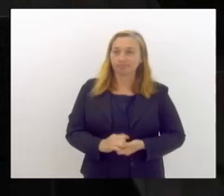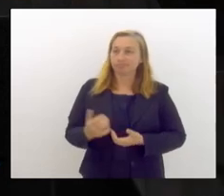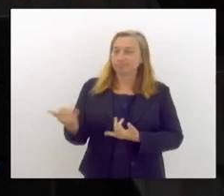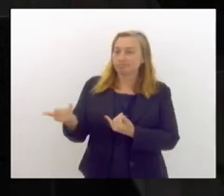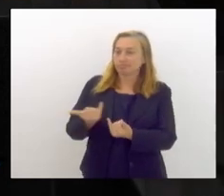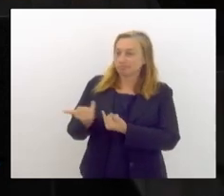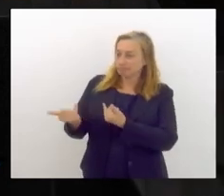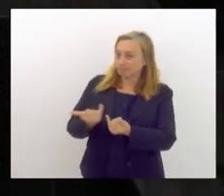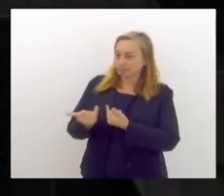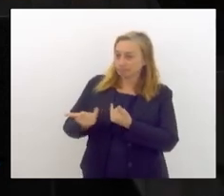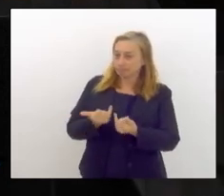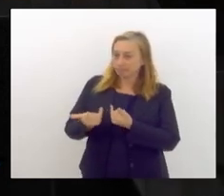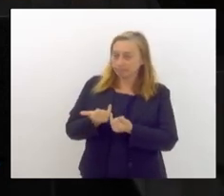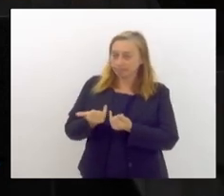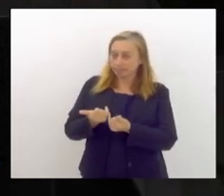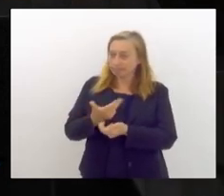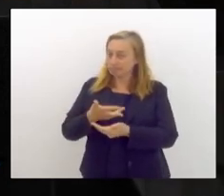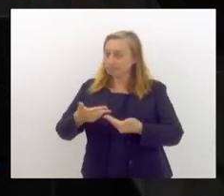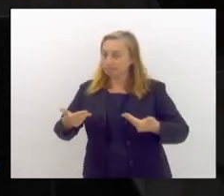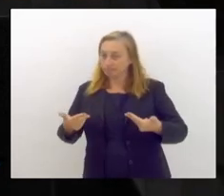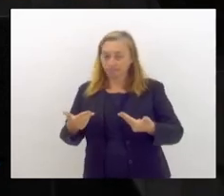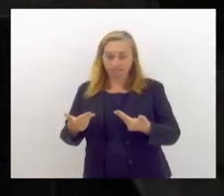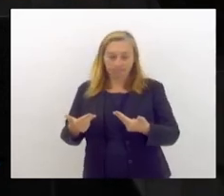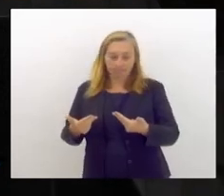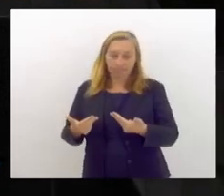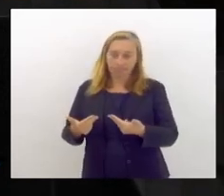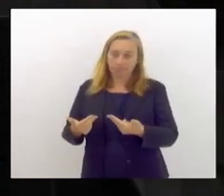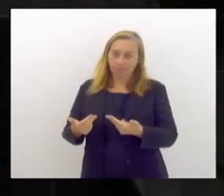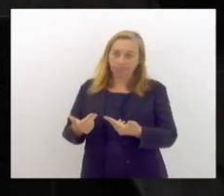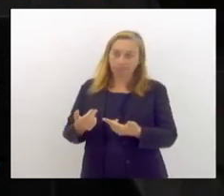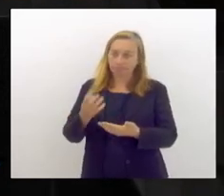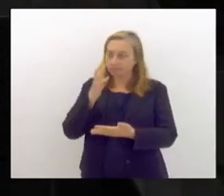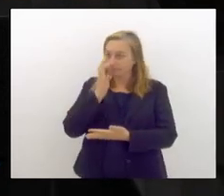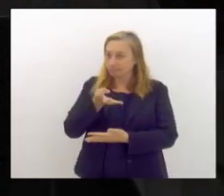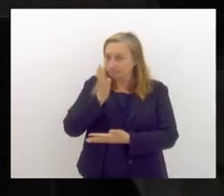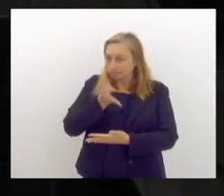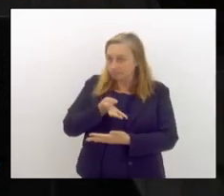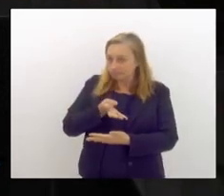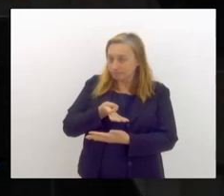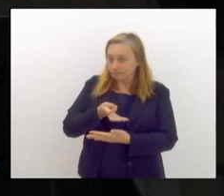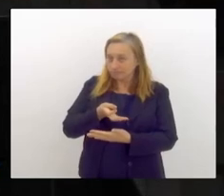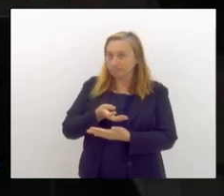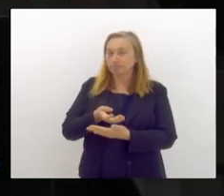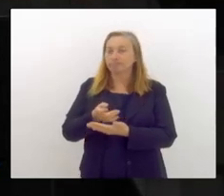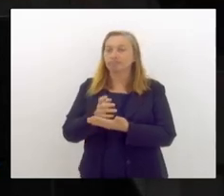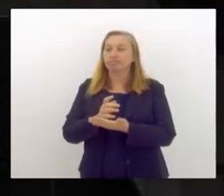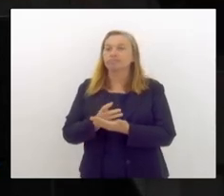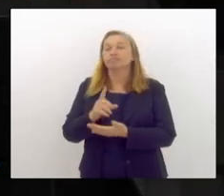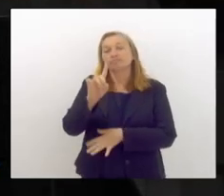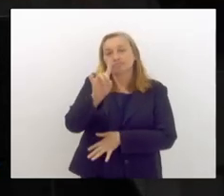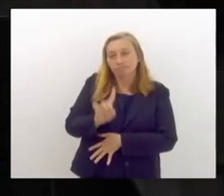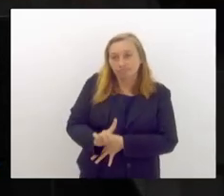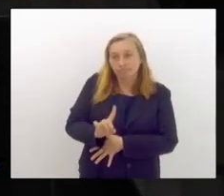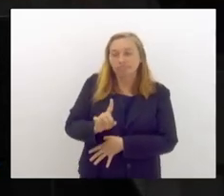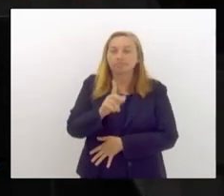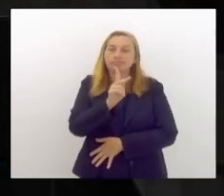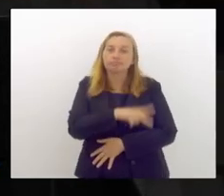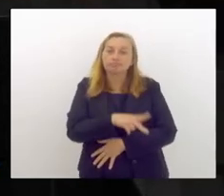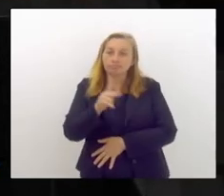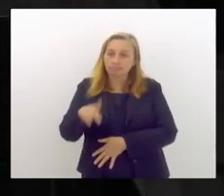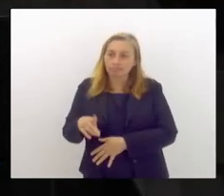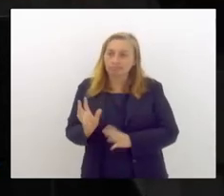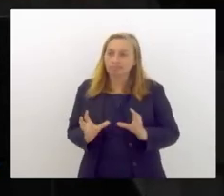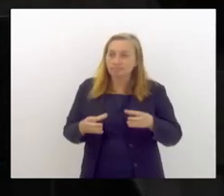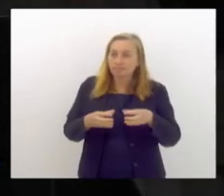aqui inúmeras reclamações, denúncias, preocupações de diretores, professores,